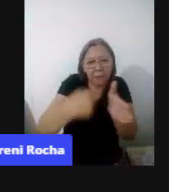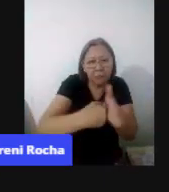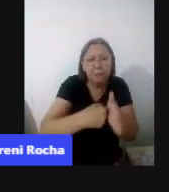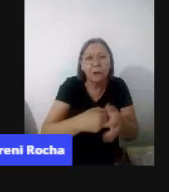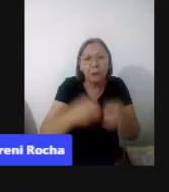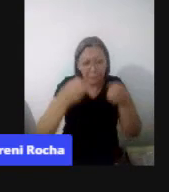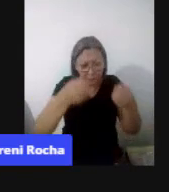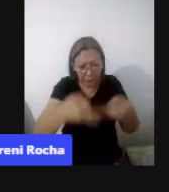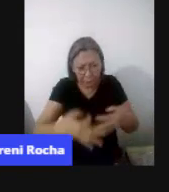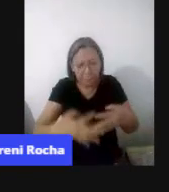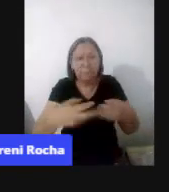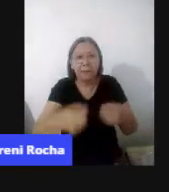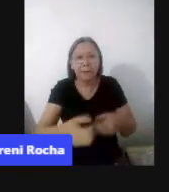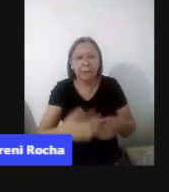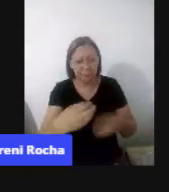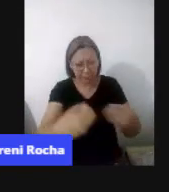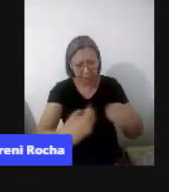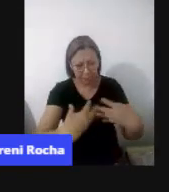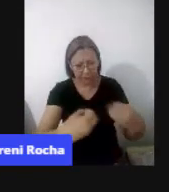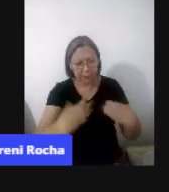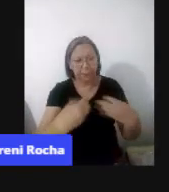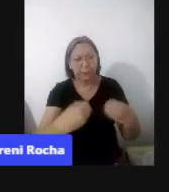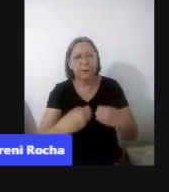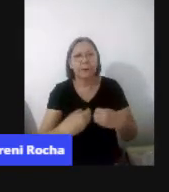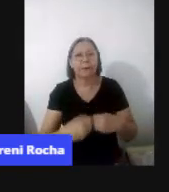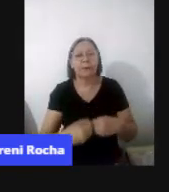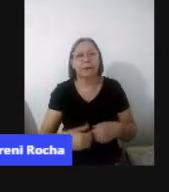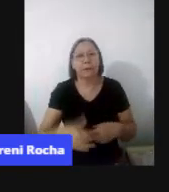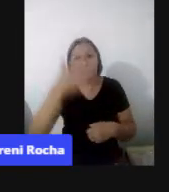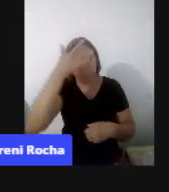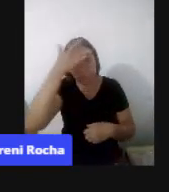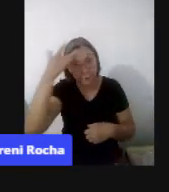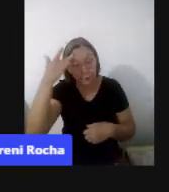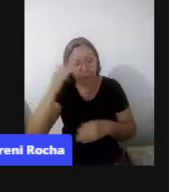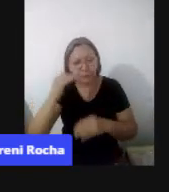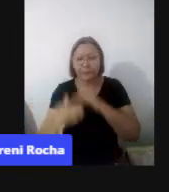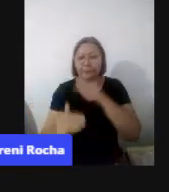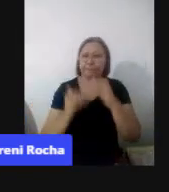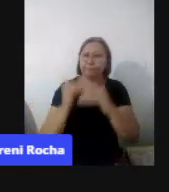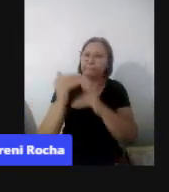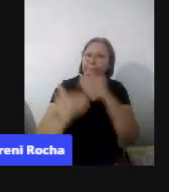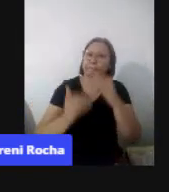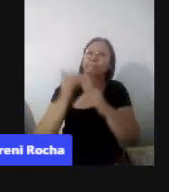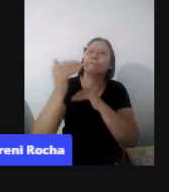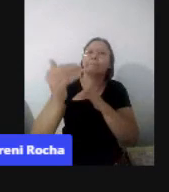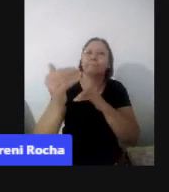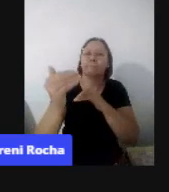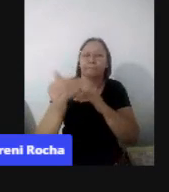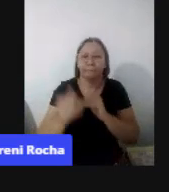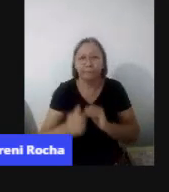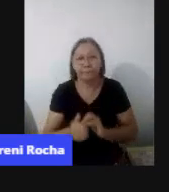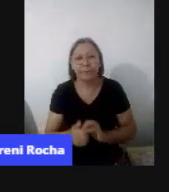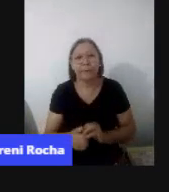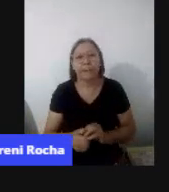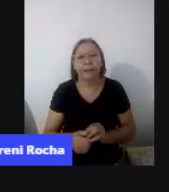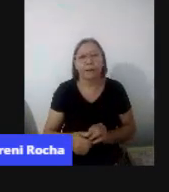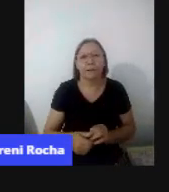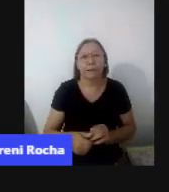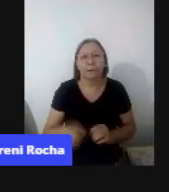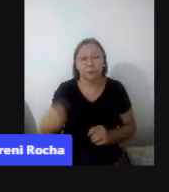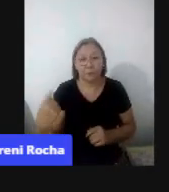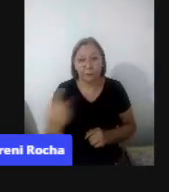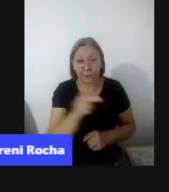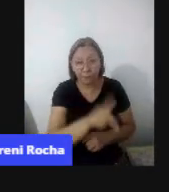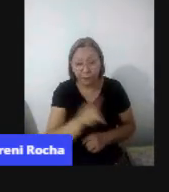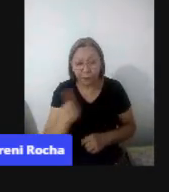são pessoas que se superam a cada dia. Vocês são pessoas que estão superando. Vocês estão nesse trabalho